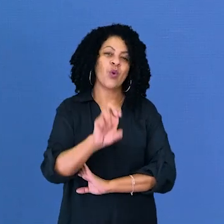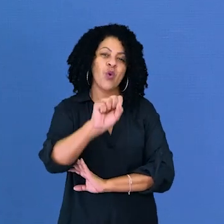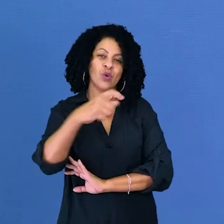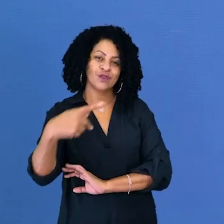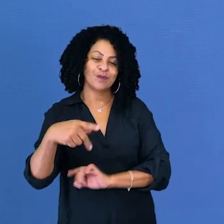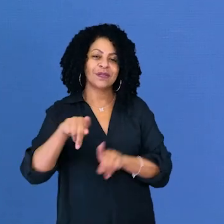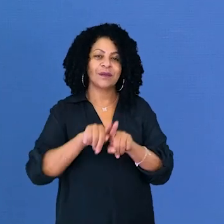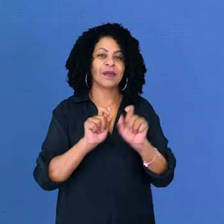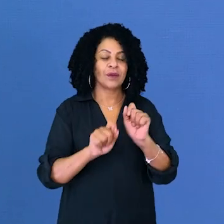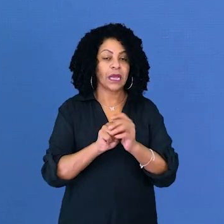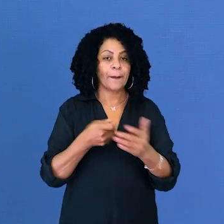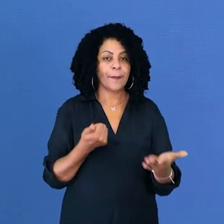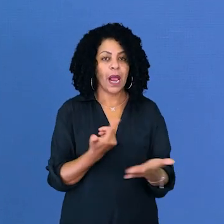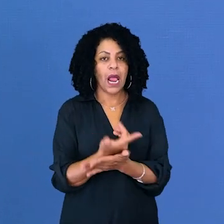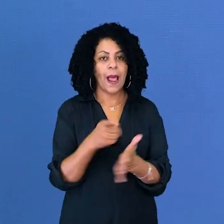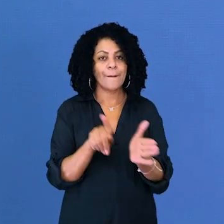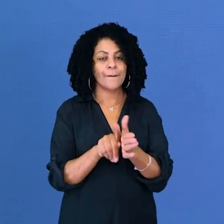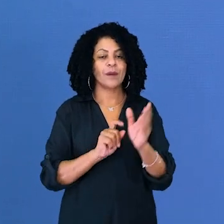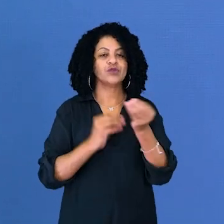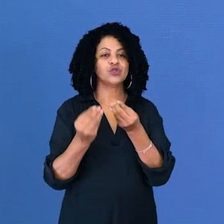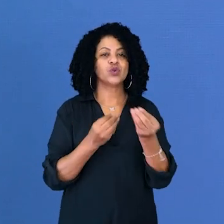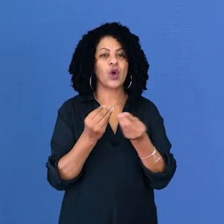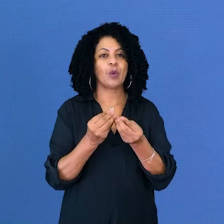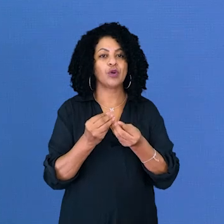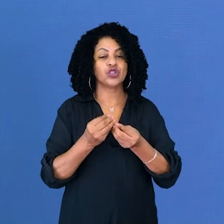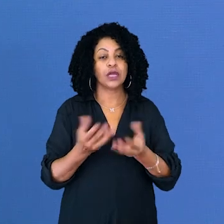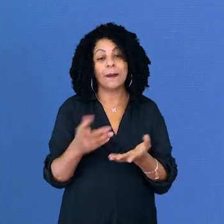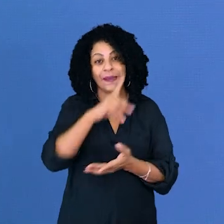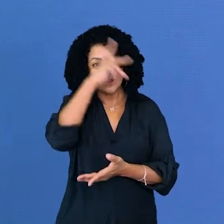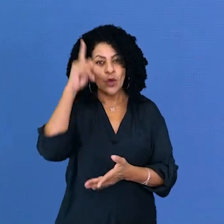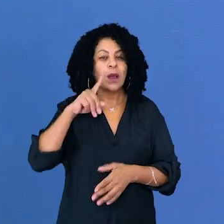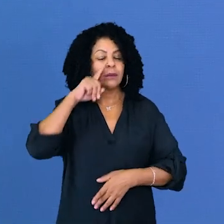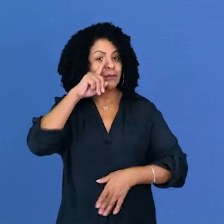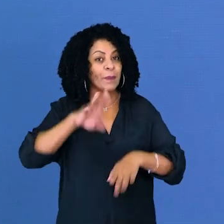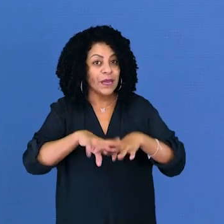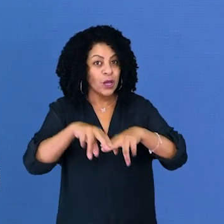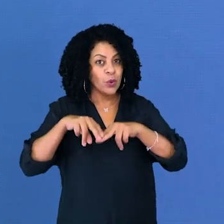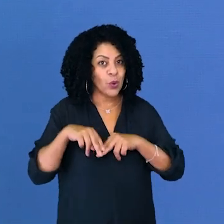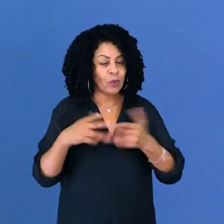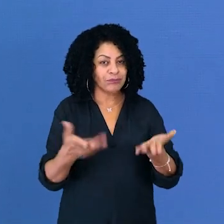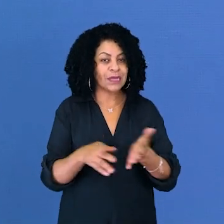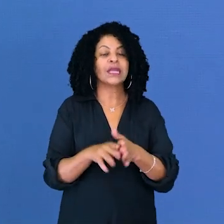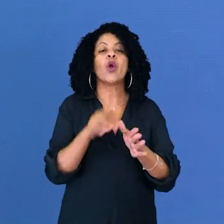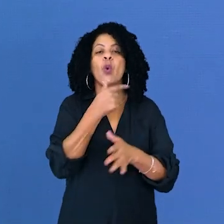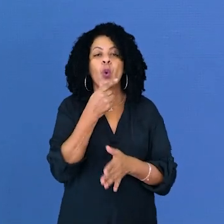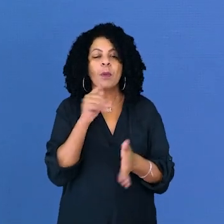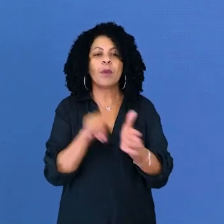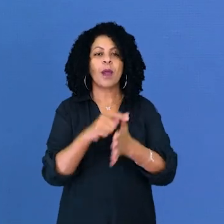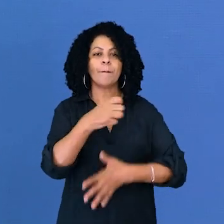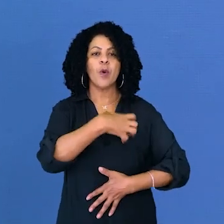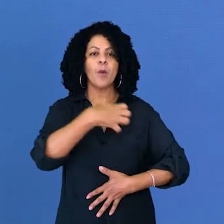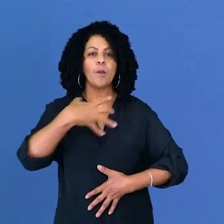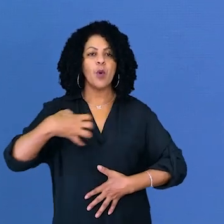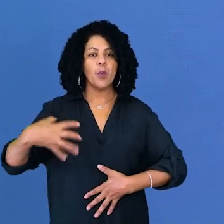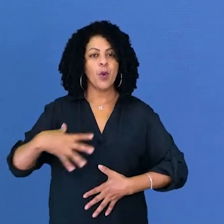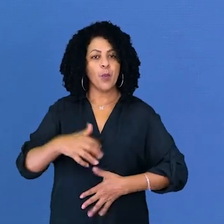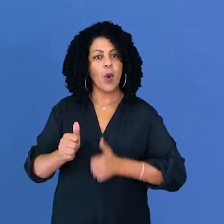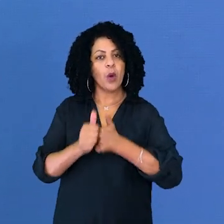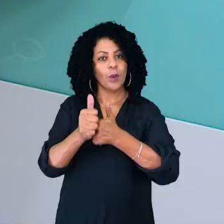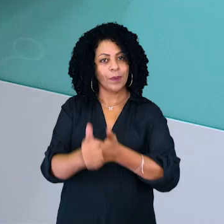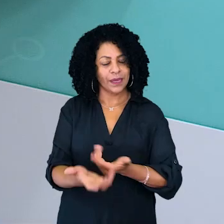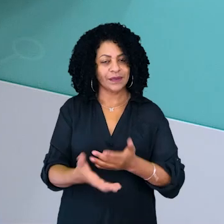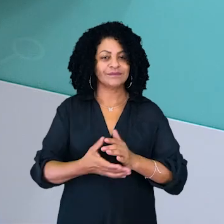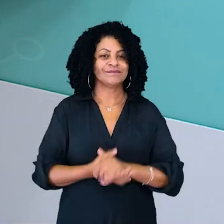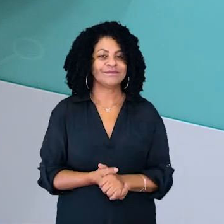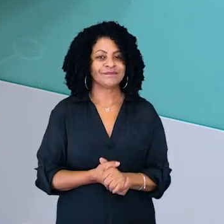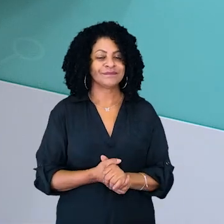A Universidade de São Paulo vai ter de pagar o adicional de periculosidade a um médico que acompanha cirurgias em que se utiliza o aparelho de